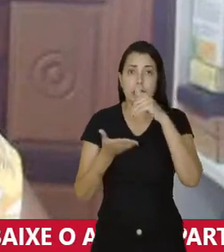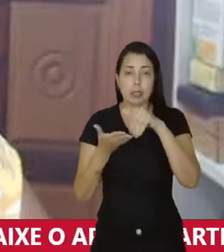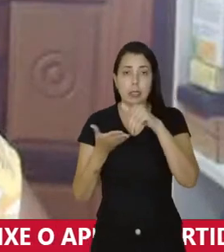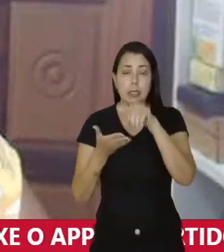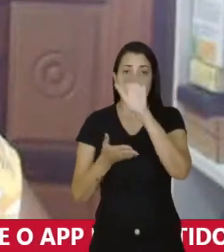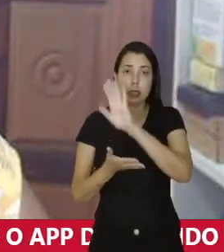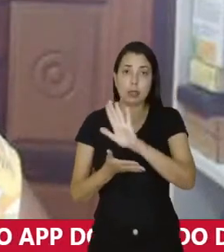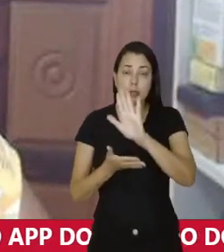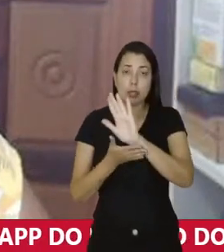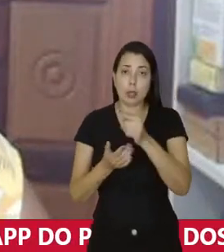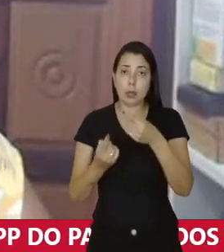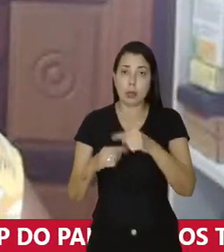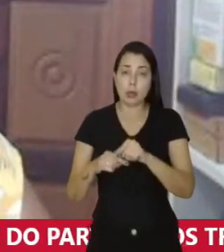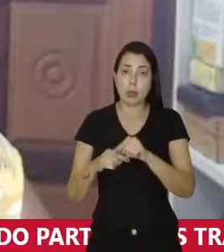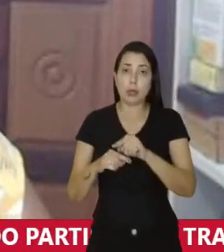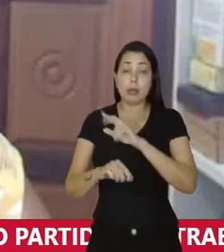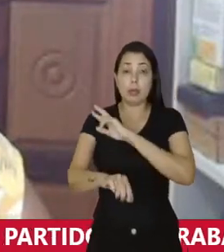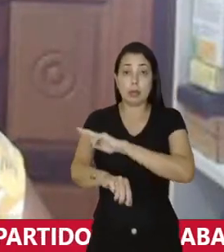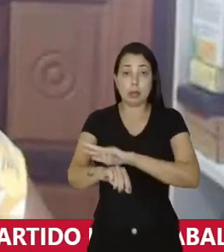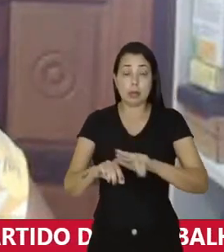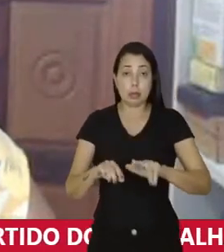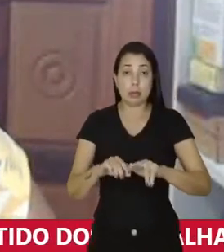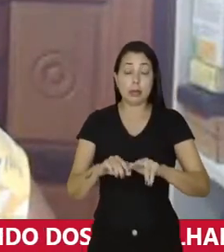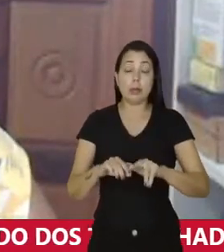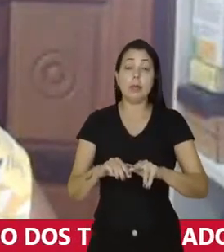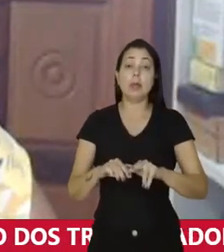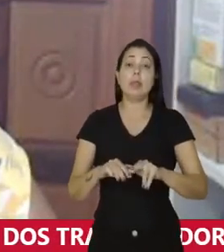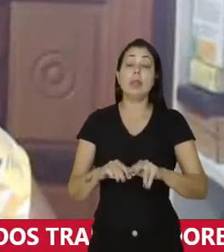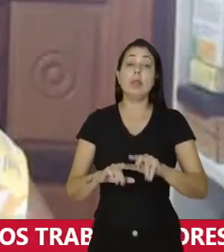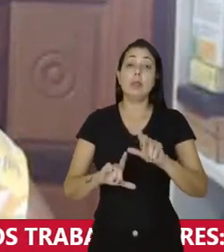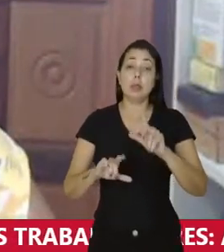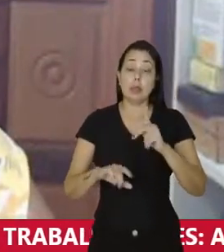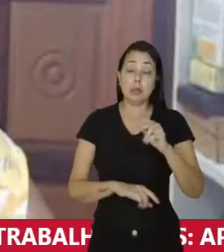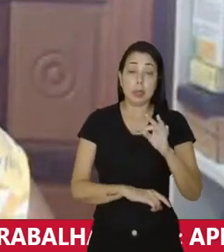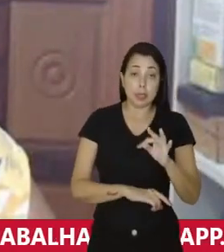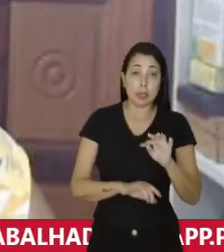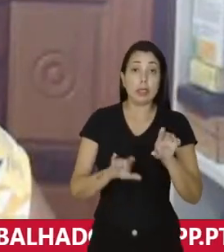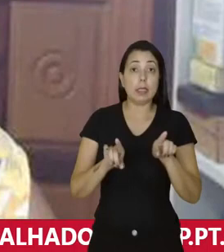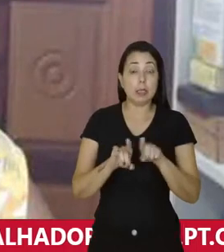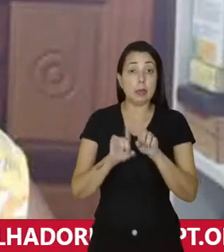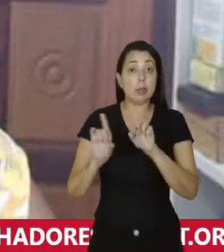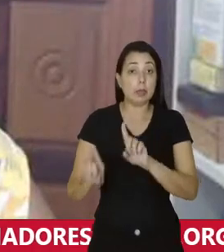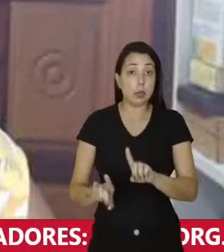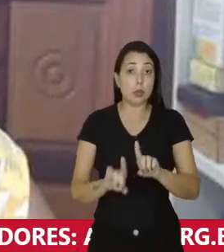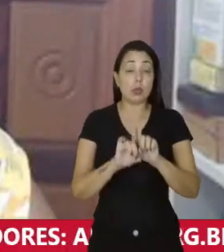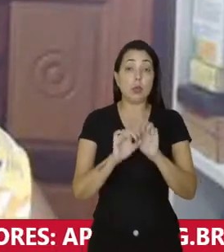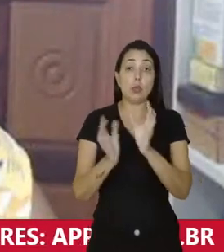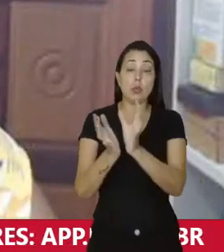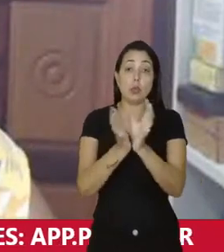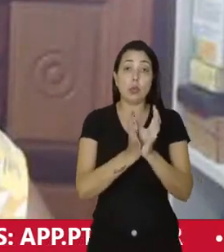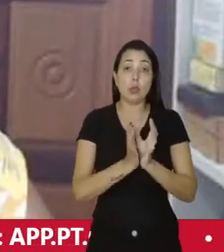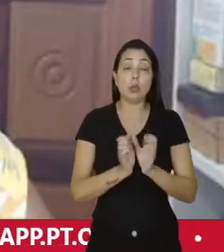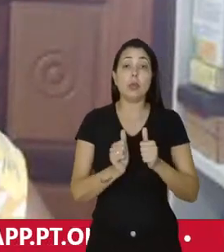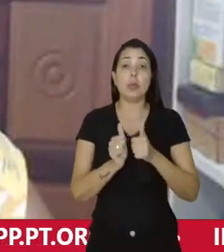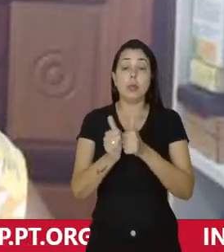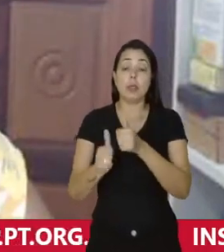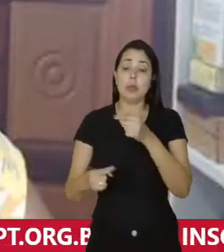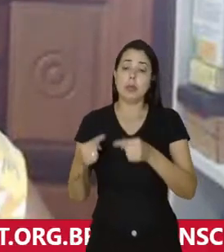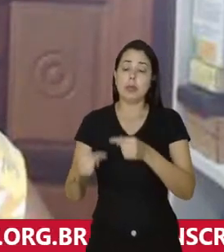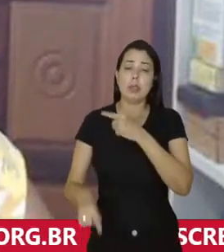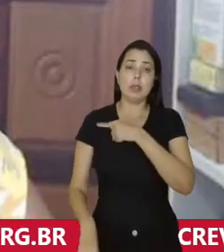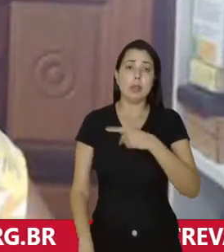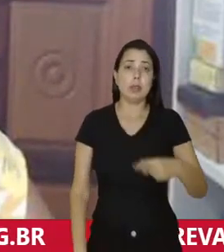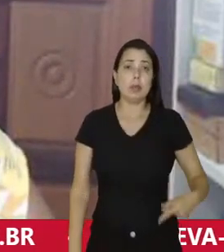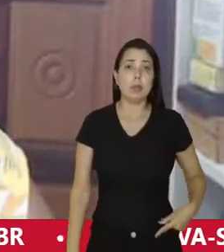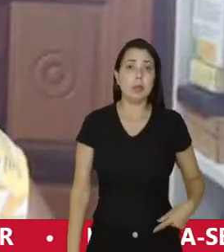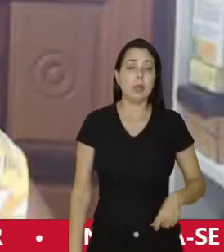Nacional de Combate ao Racismo do Partido dos Trabalhadores, em parceria com o Núcleo de Acompanhamento de Políticas Públicas,